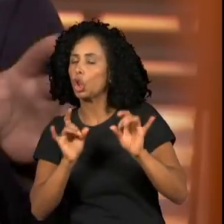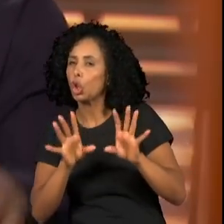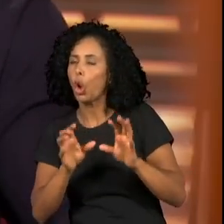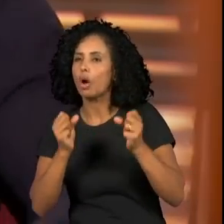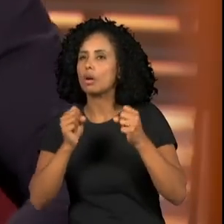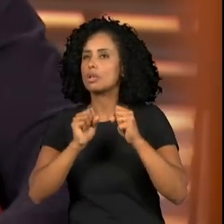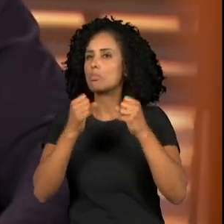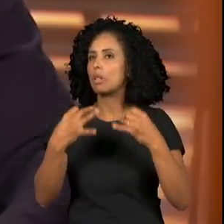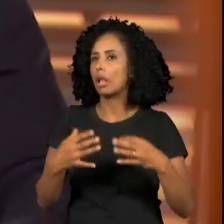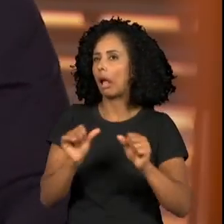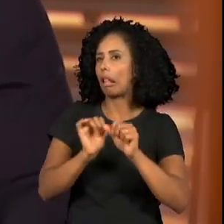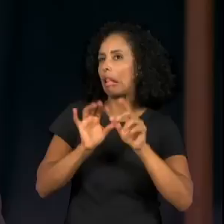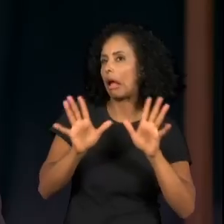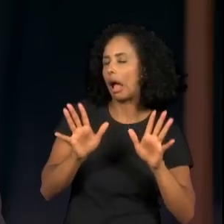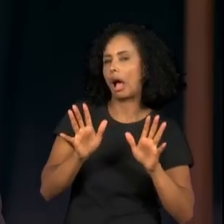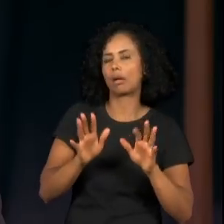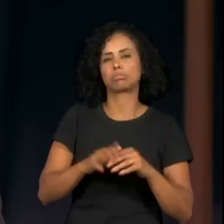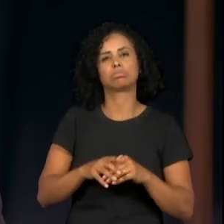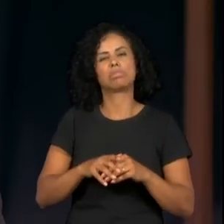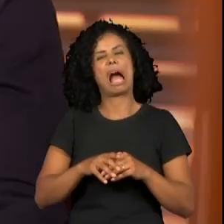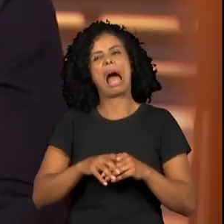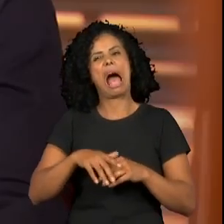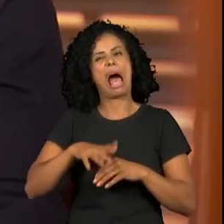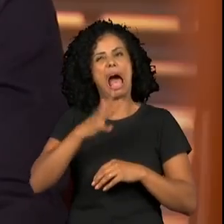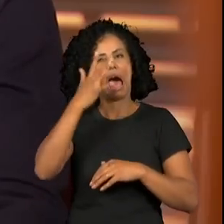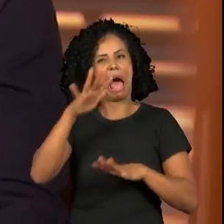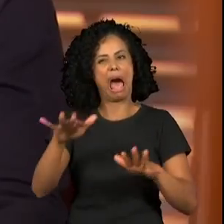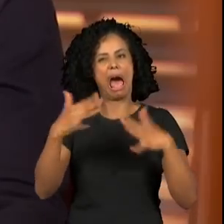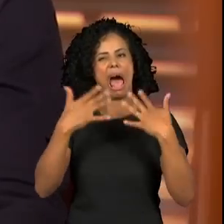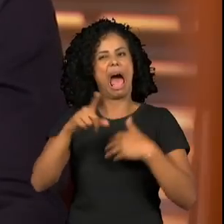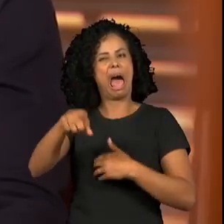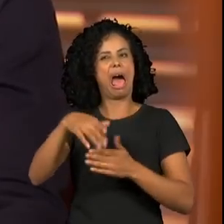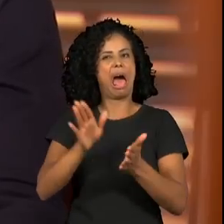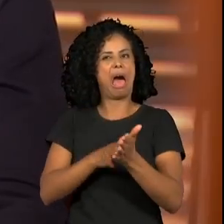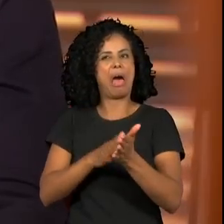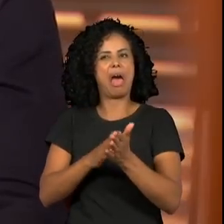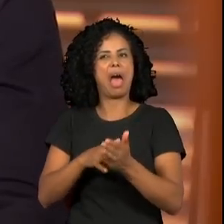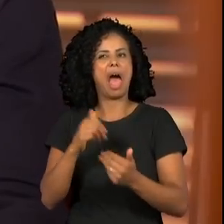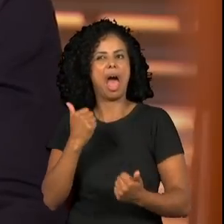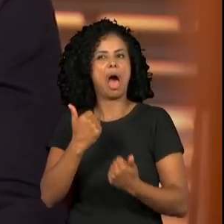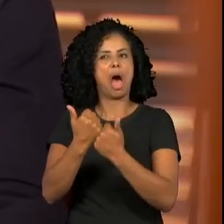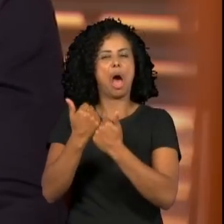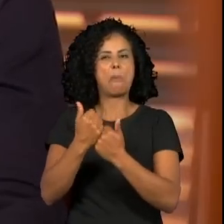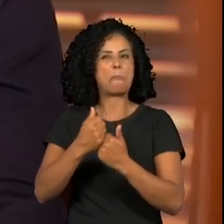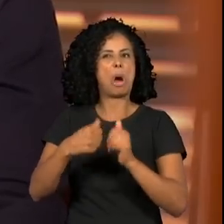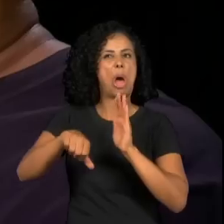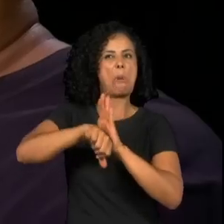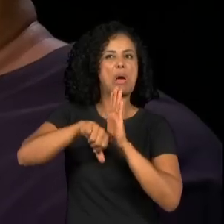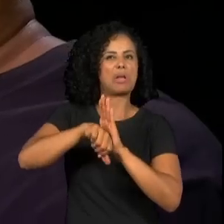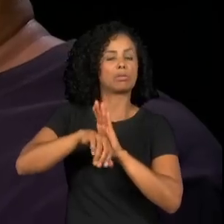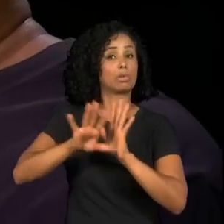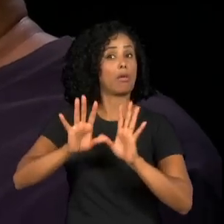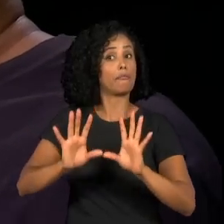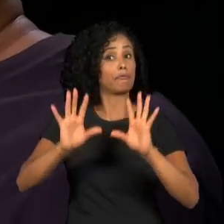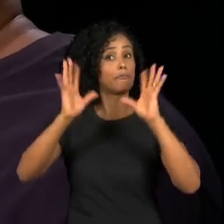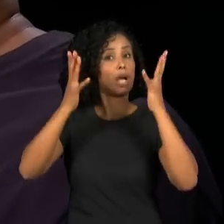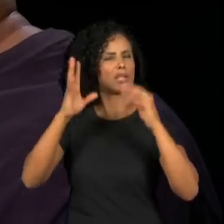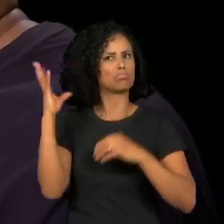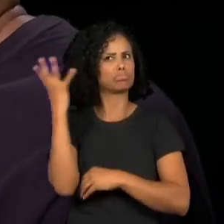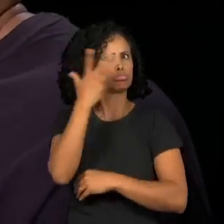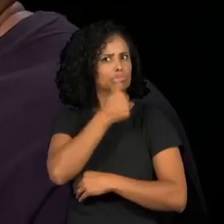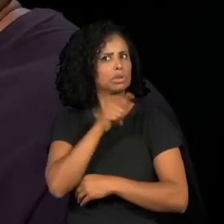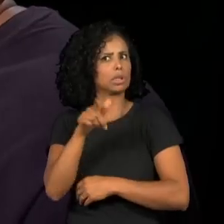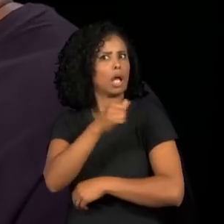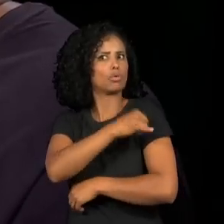alguém vem, ah, isso aí defende bandido e tal. Na época que a gente lançou o videoclipe Soldado do Morro, pô, a gente fez uma festa linda na Cidade de Deus. No dia